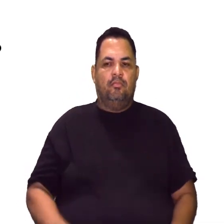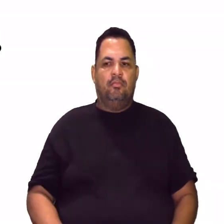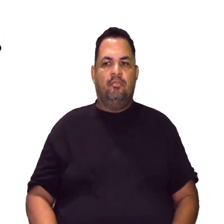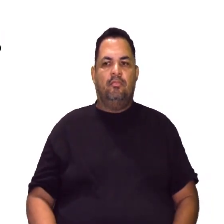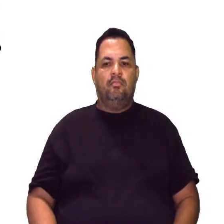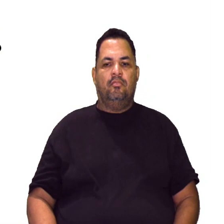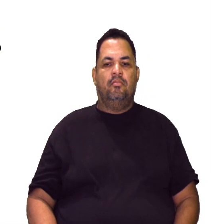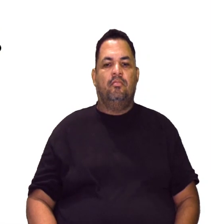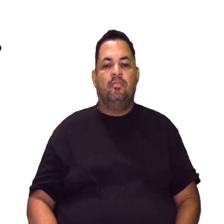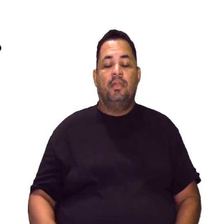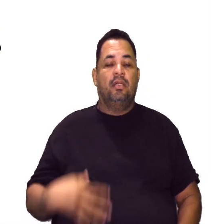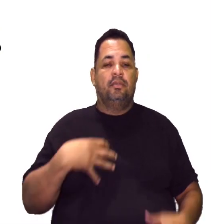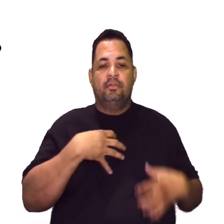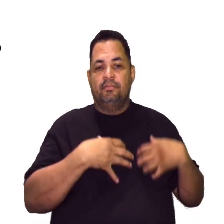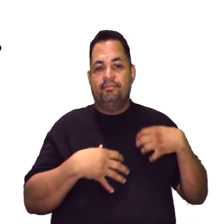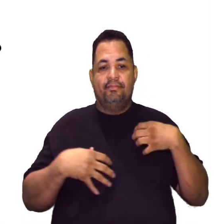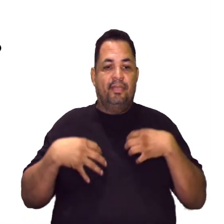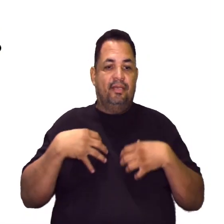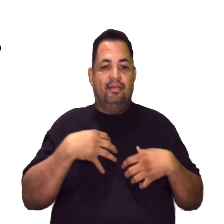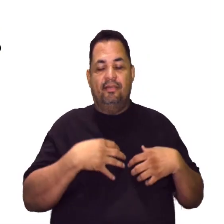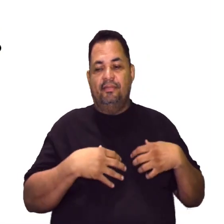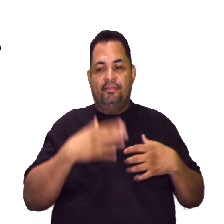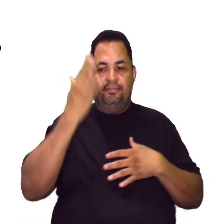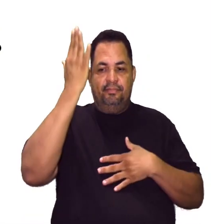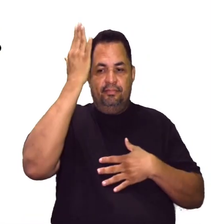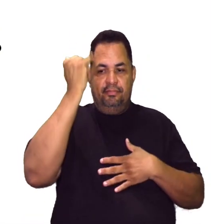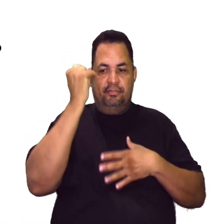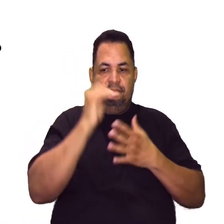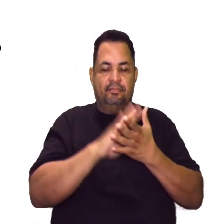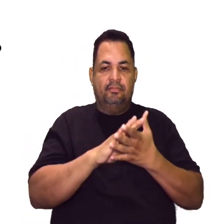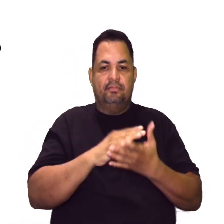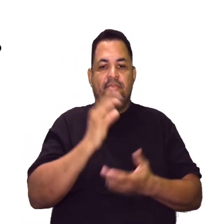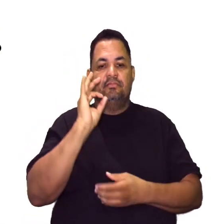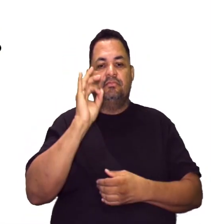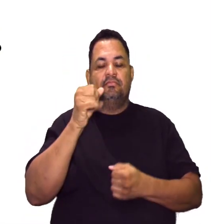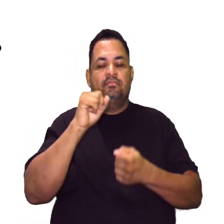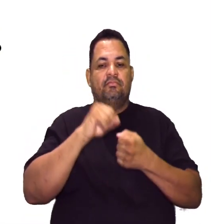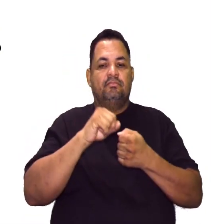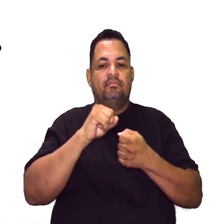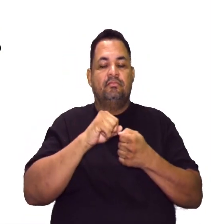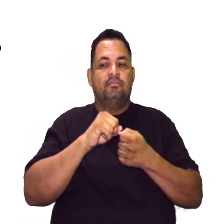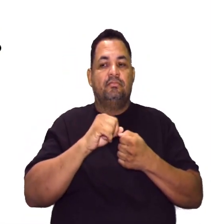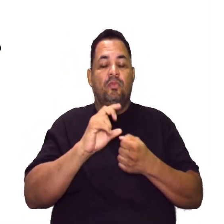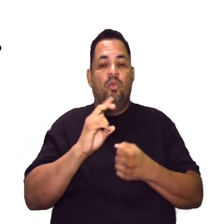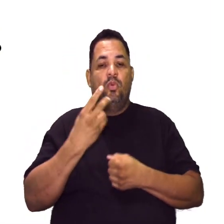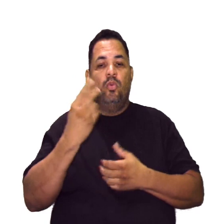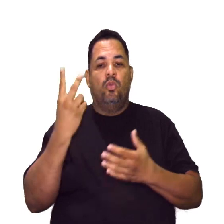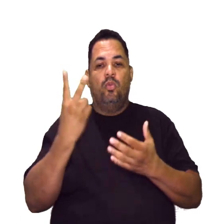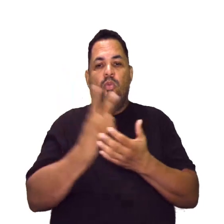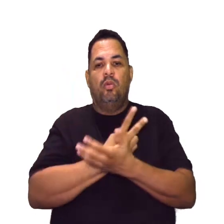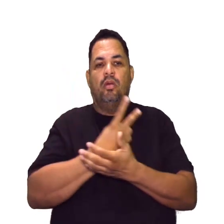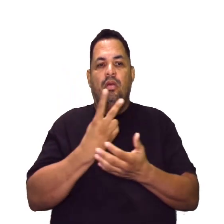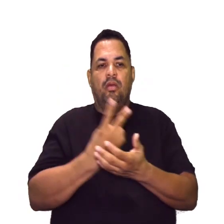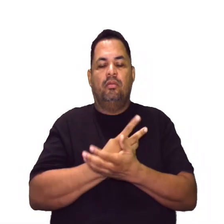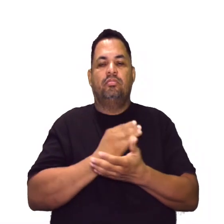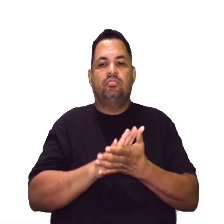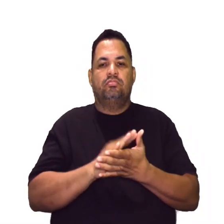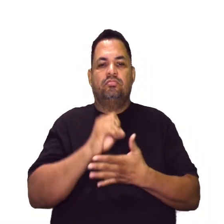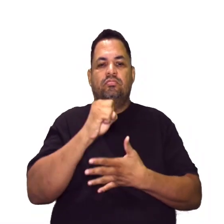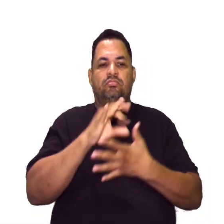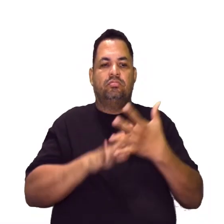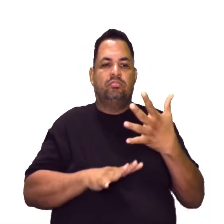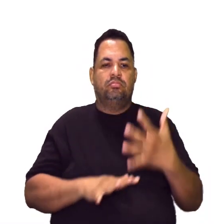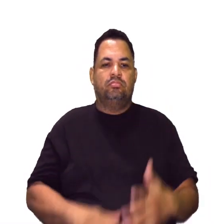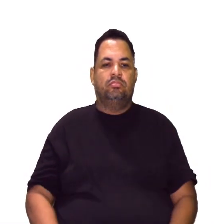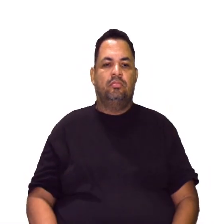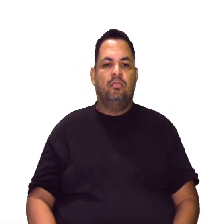está ansioso para saber se acertou ou se errou aquela questão.